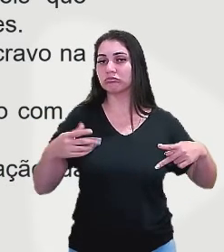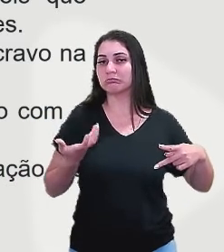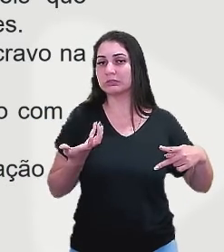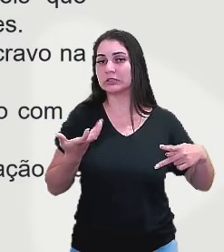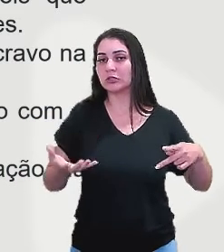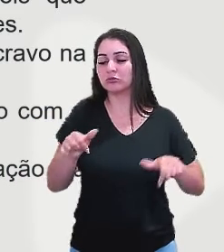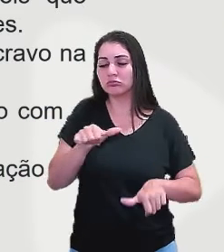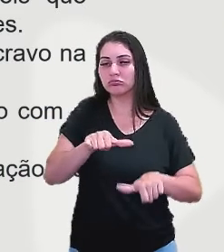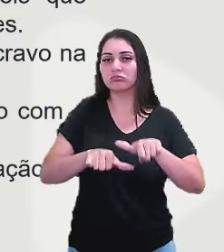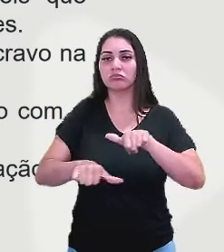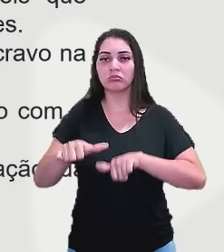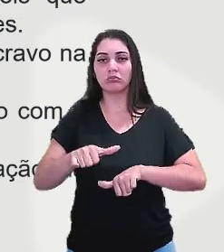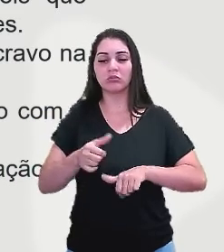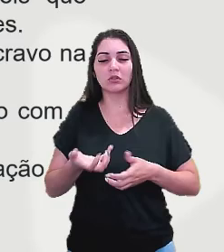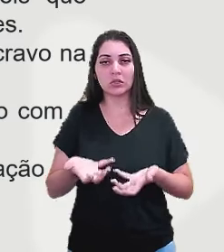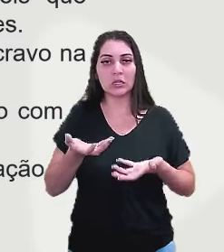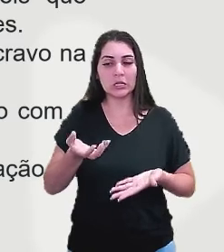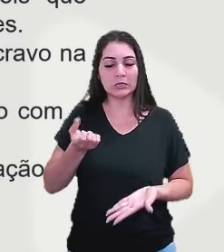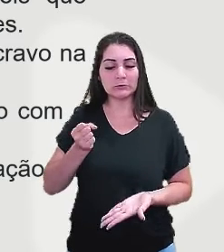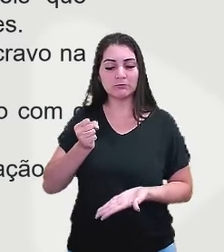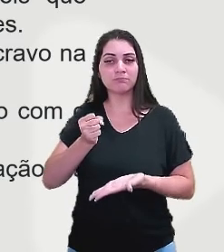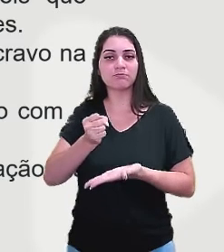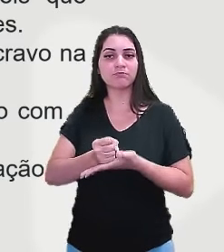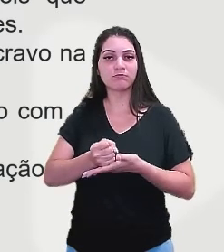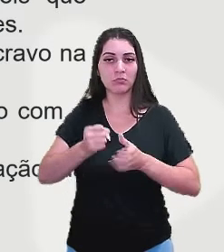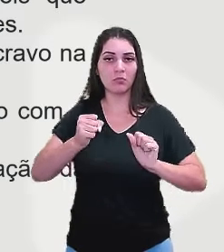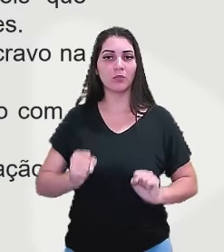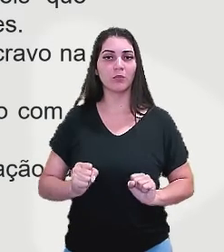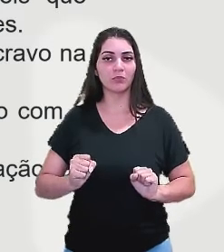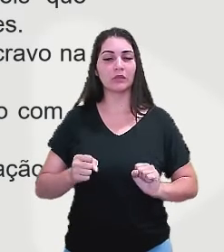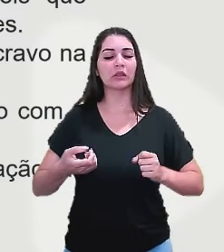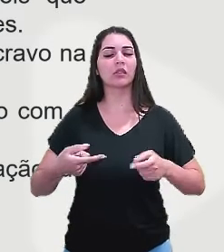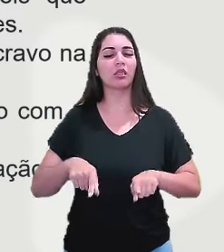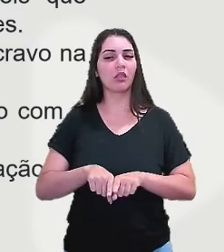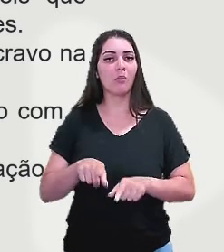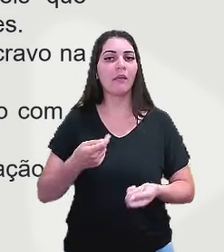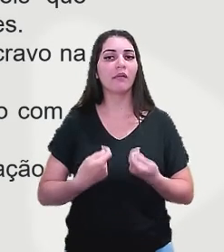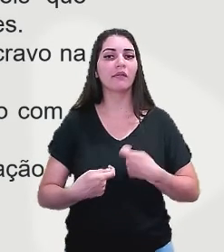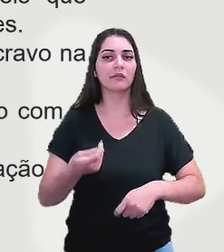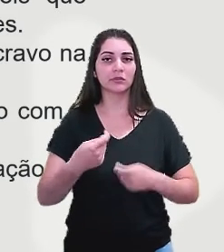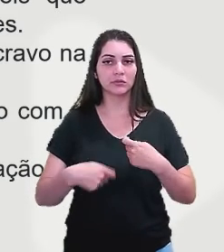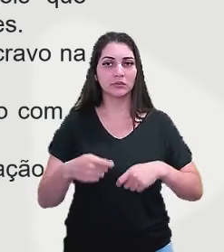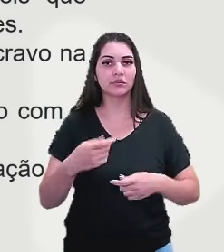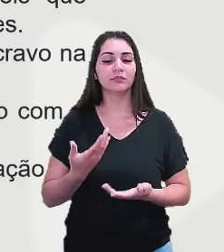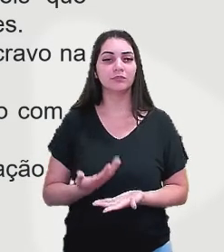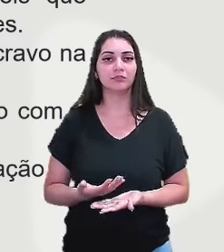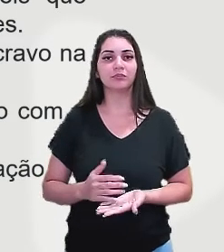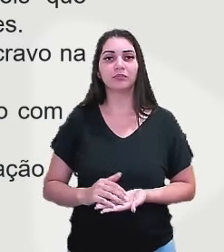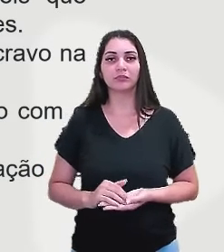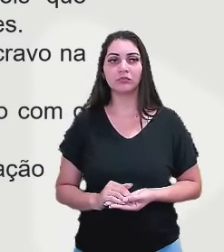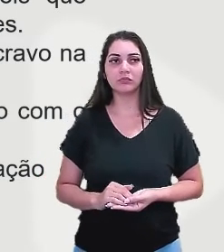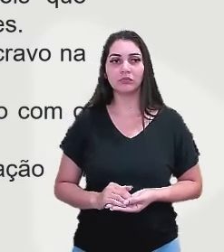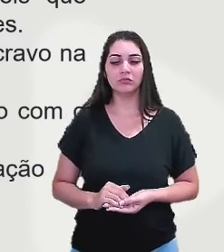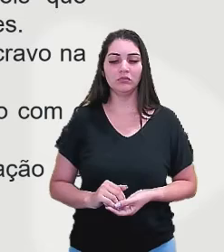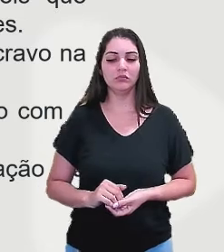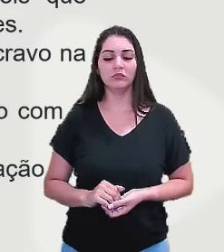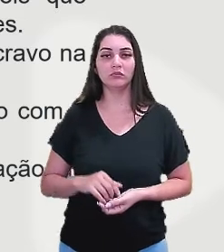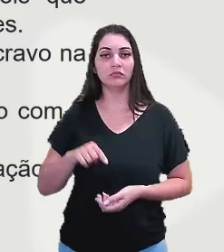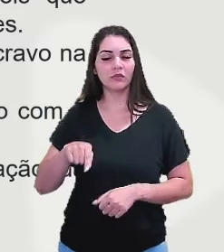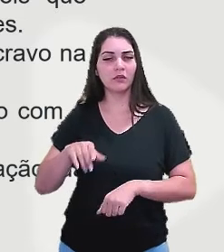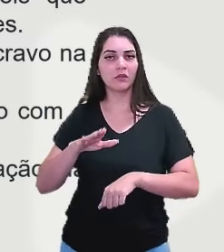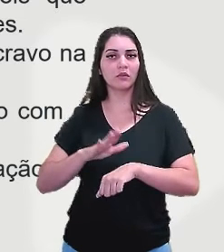se alternando, eles queriam manter-se no poder. Além da economia, a economia